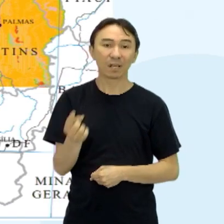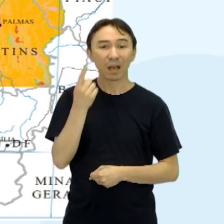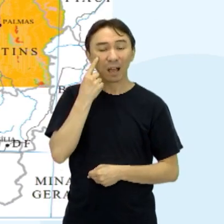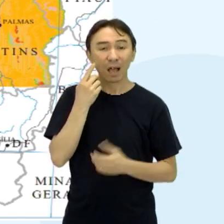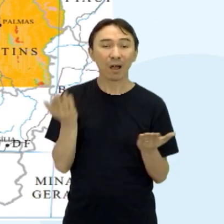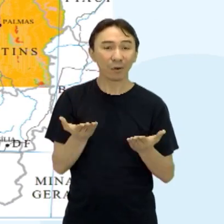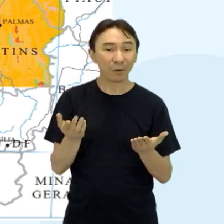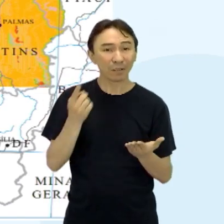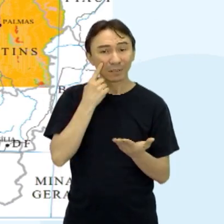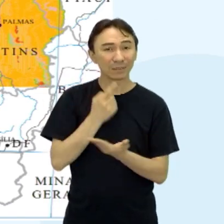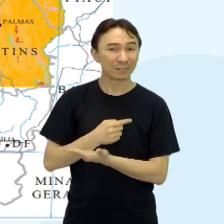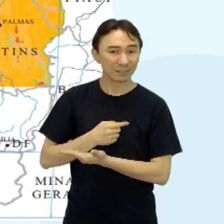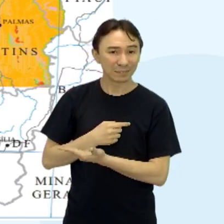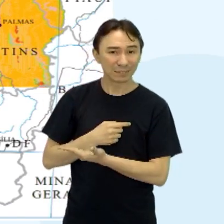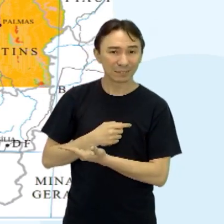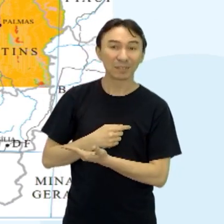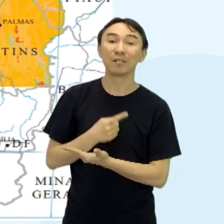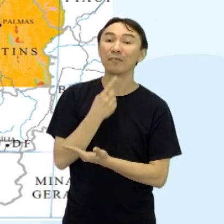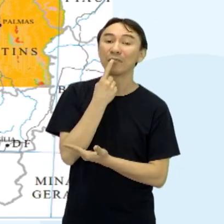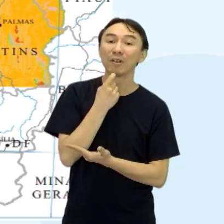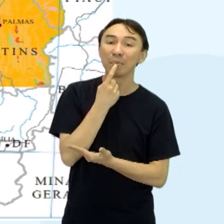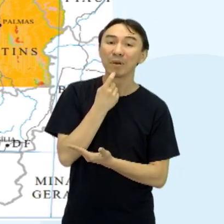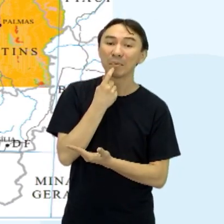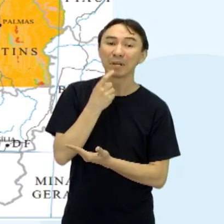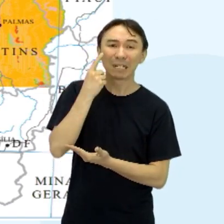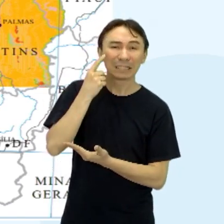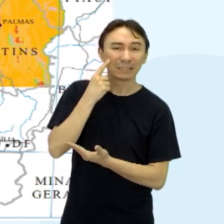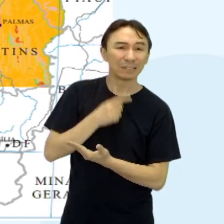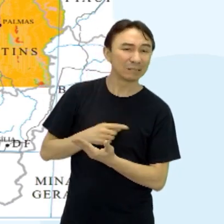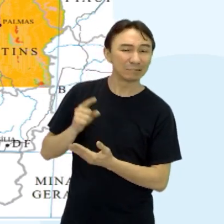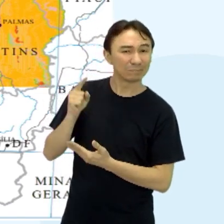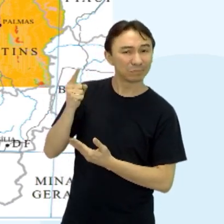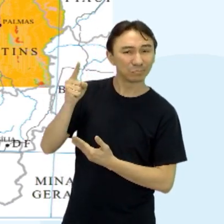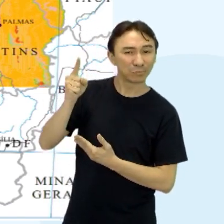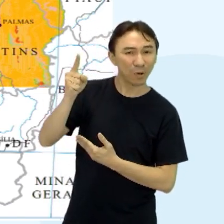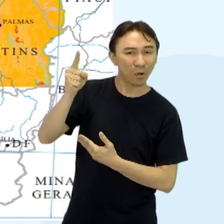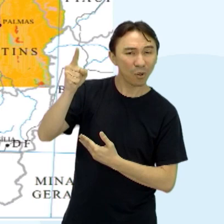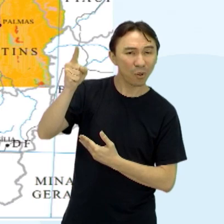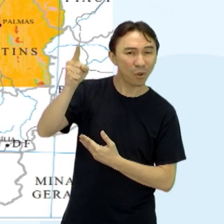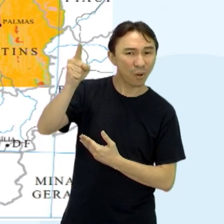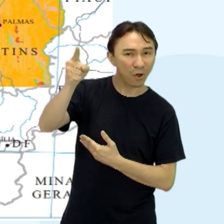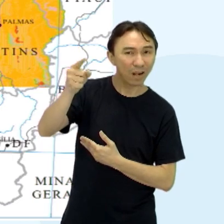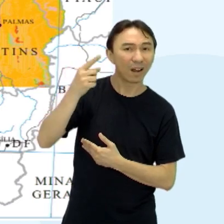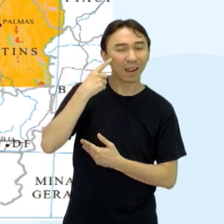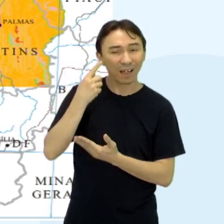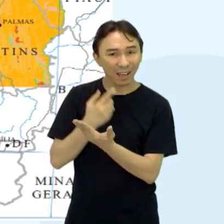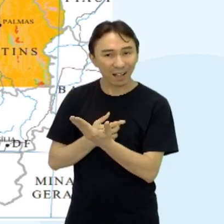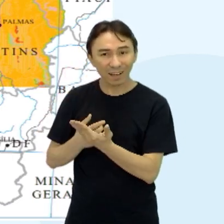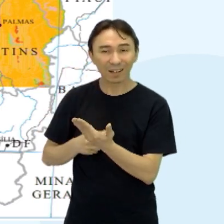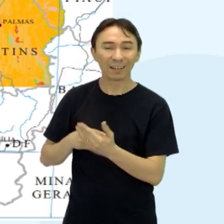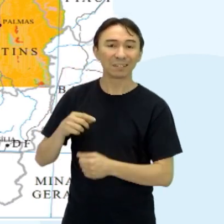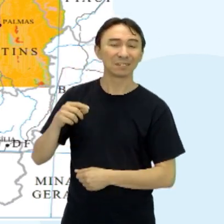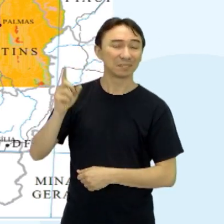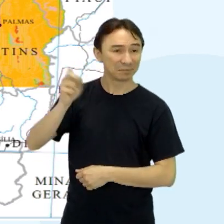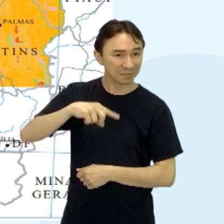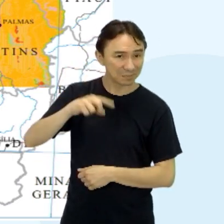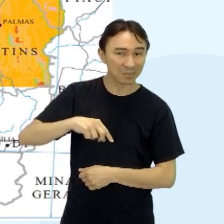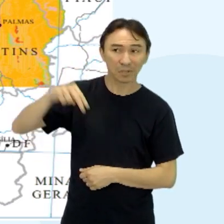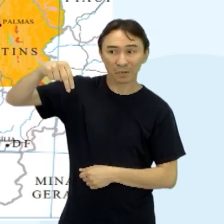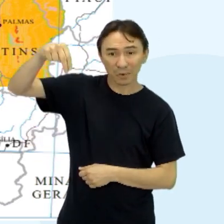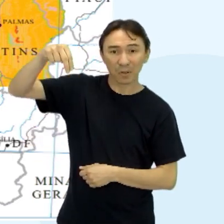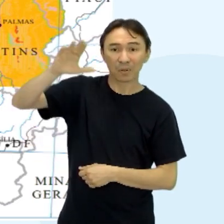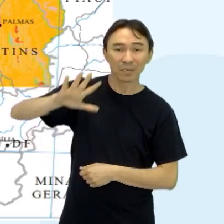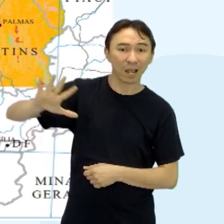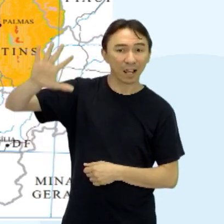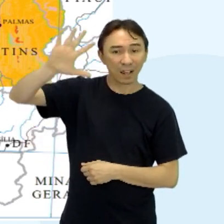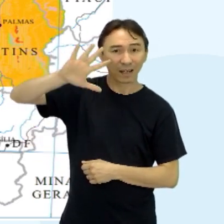vocês lá, ó. A parte vermelha lá, bem na região lá, né, do nordeste da floresta amazônica, né, que é, na